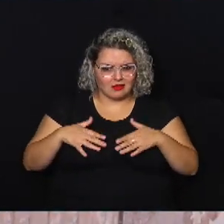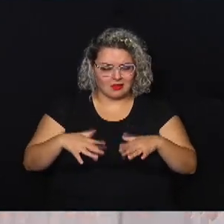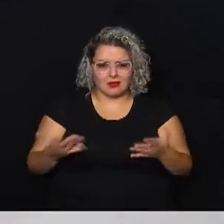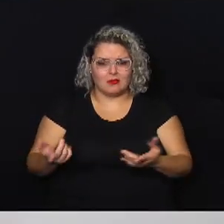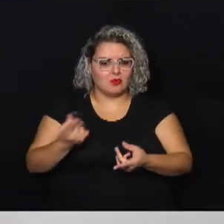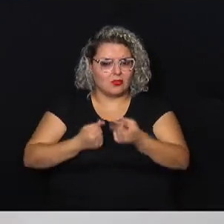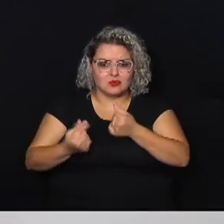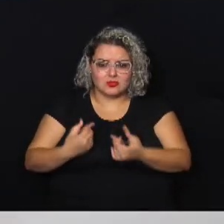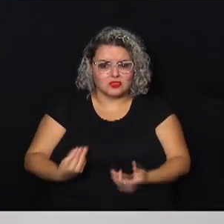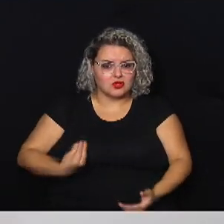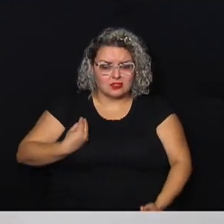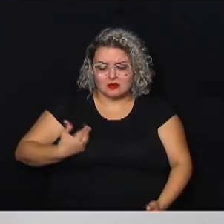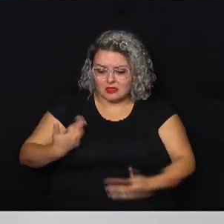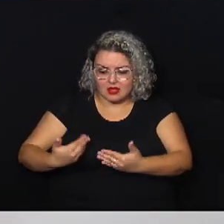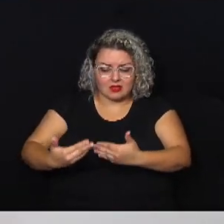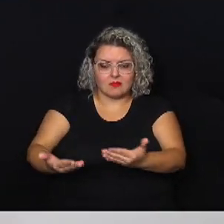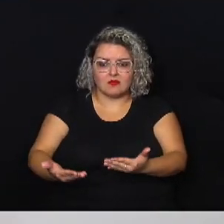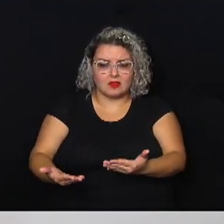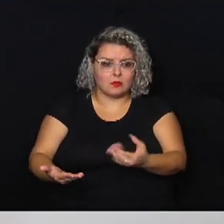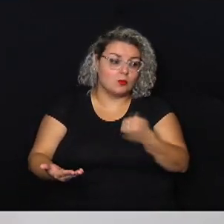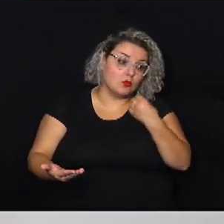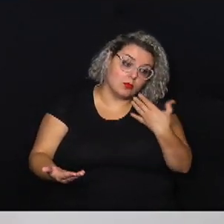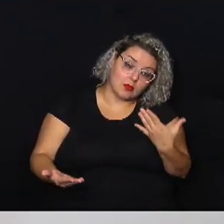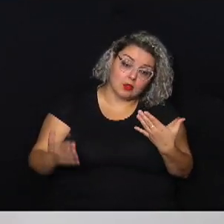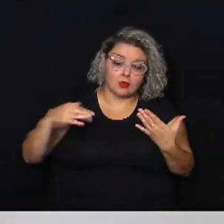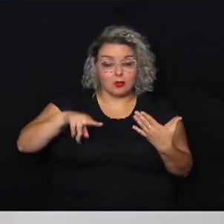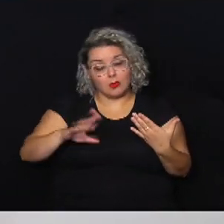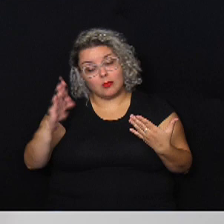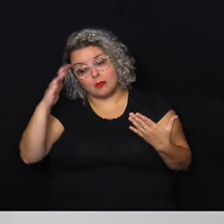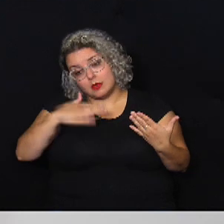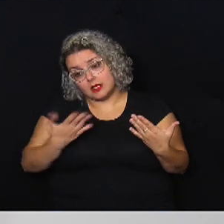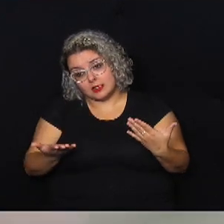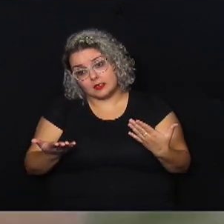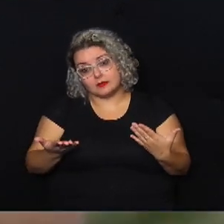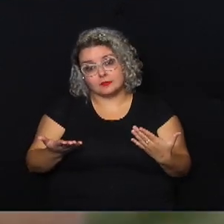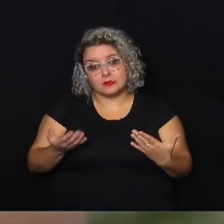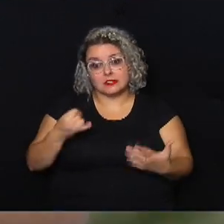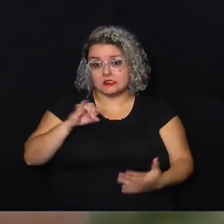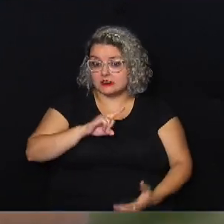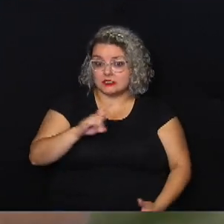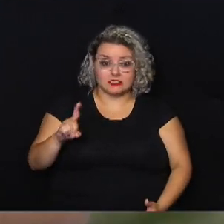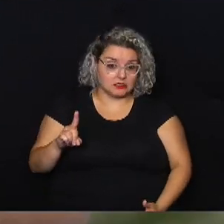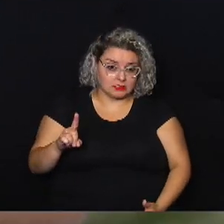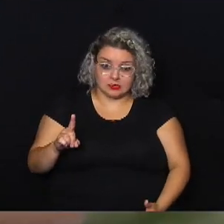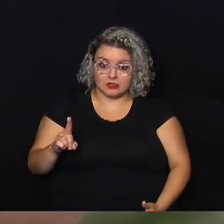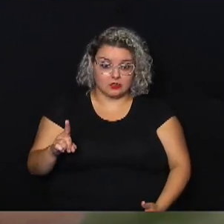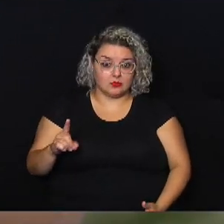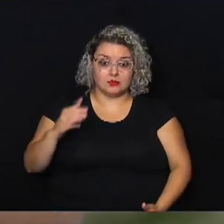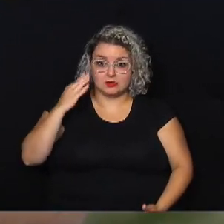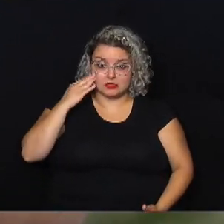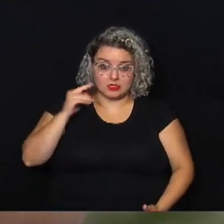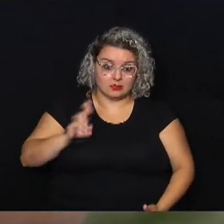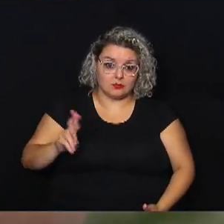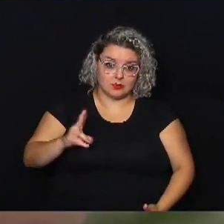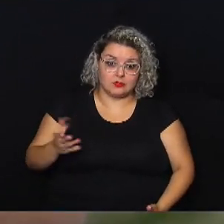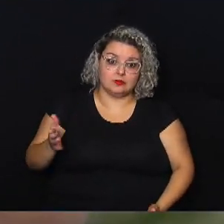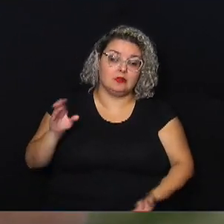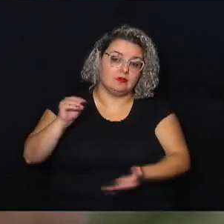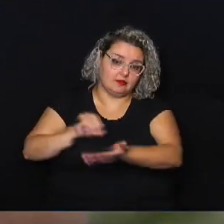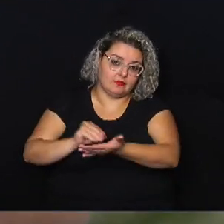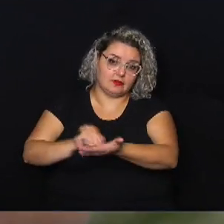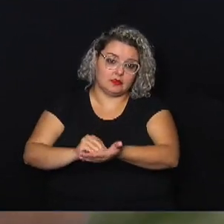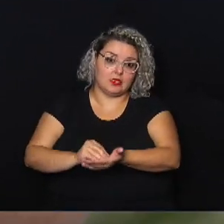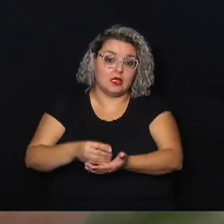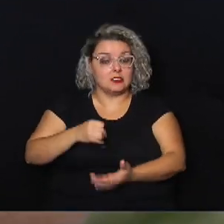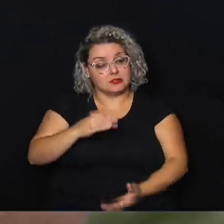da vida, pro mal ou pro bem, sabe? Sabendo usar, né? Não vai faltar, como eu disse. Não sabendo usar, vai faltar.